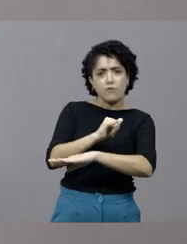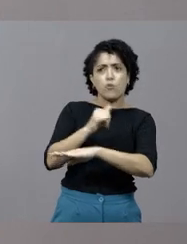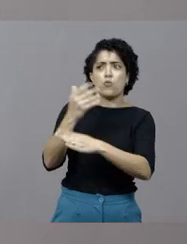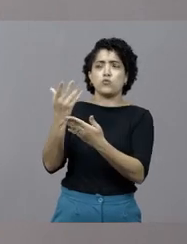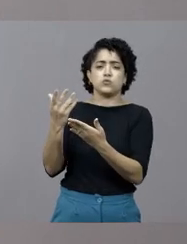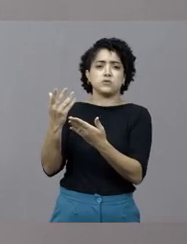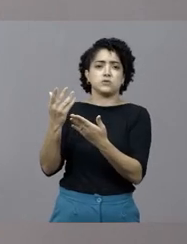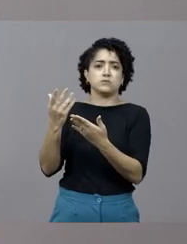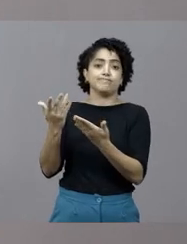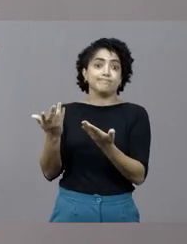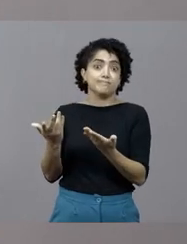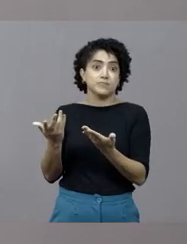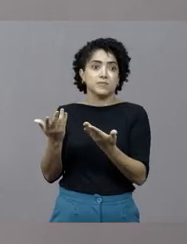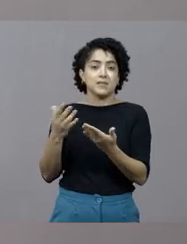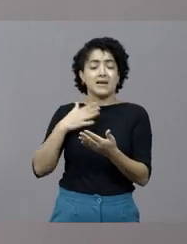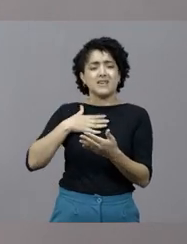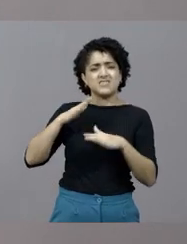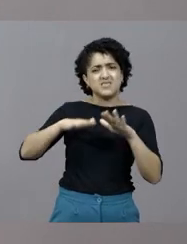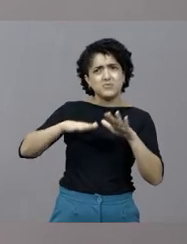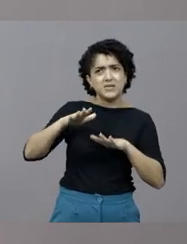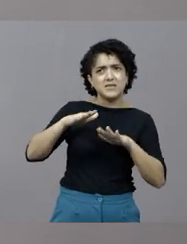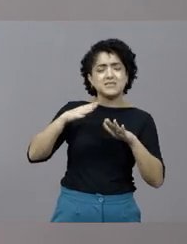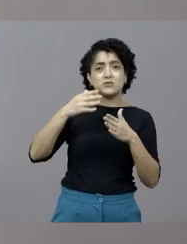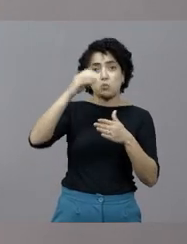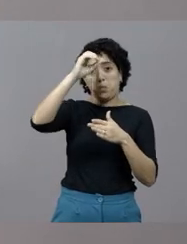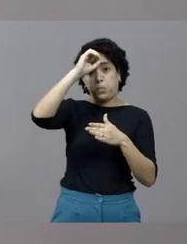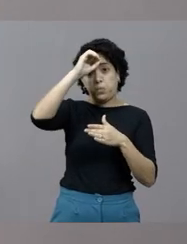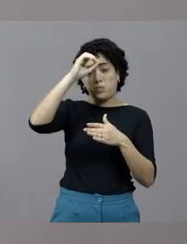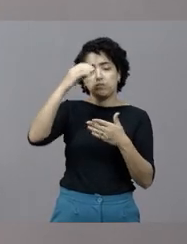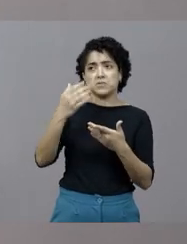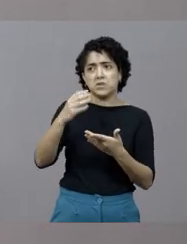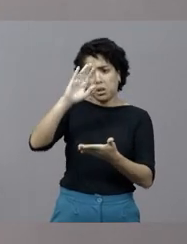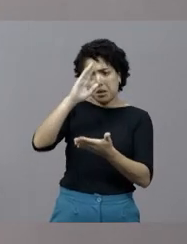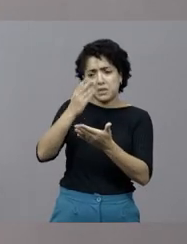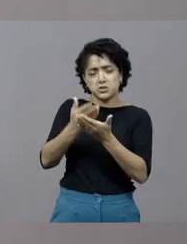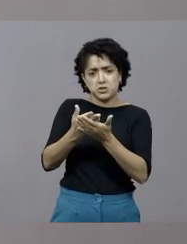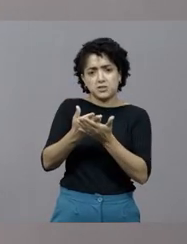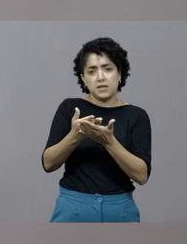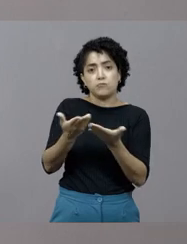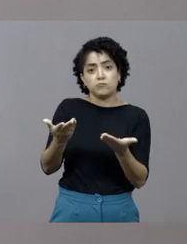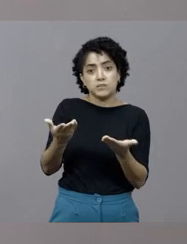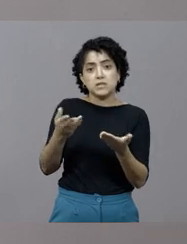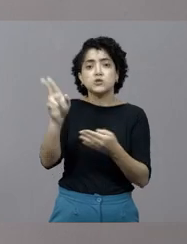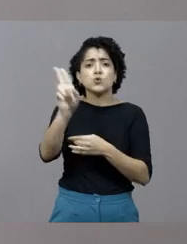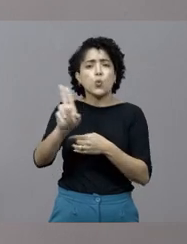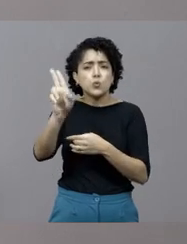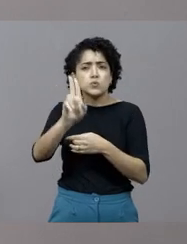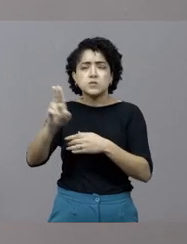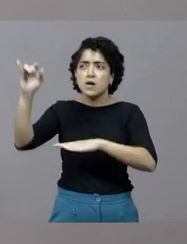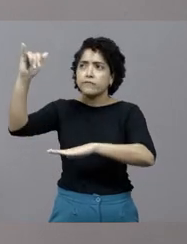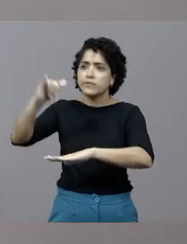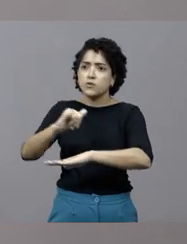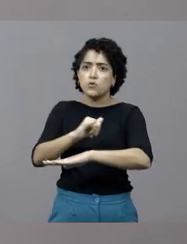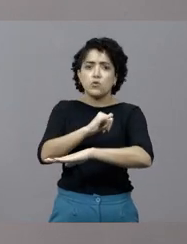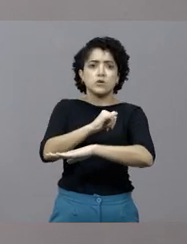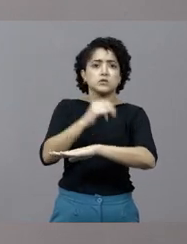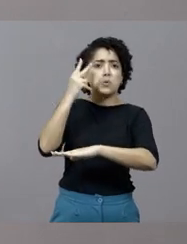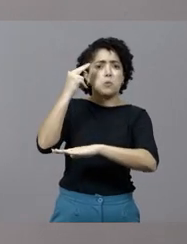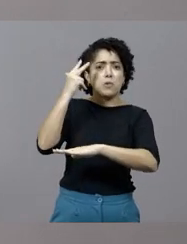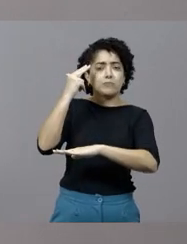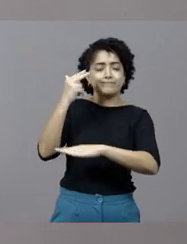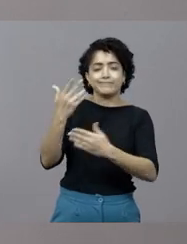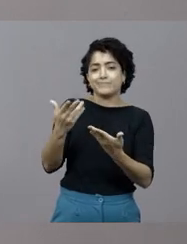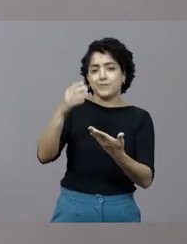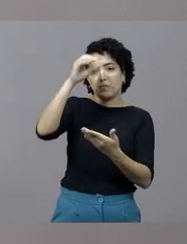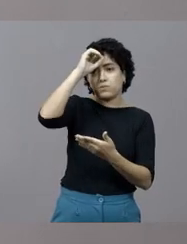política, então eu sou um pouco inocente, eu até acreditei que era verdade, que ele realmente só iria usar voos comerciais. Inocente, né? Eu